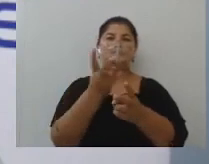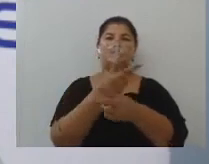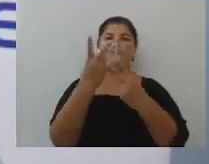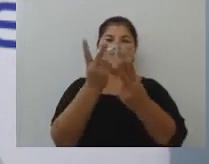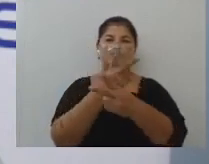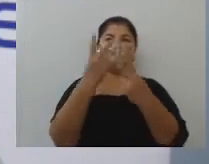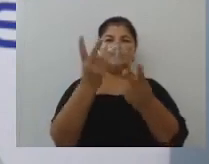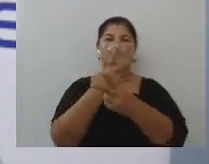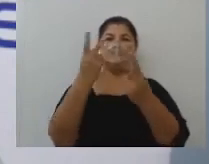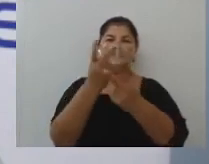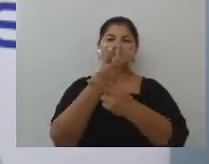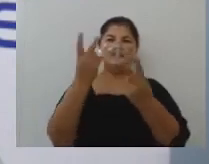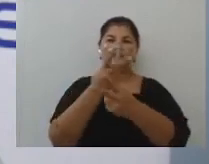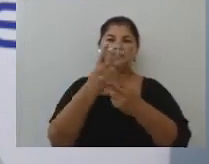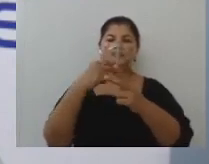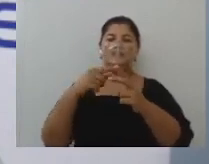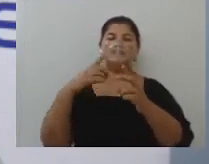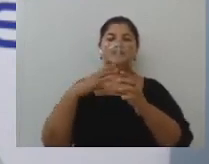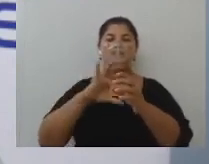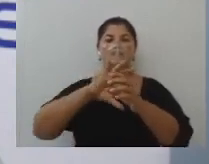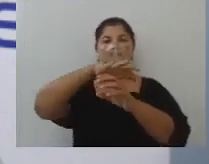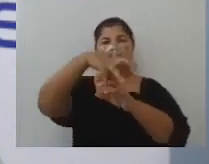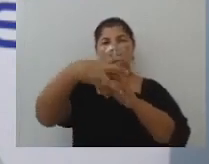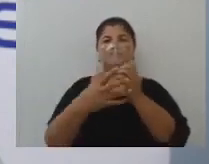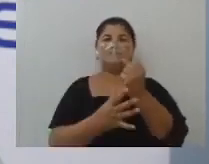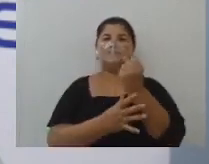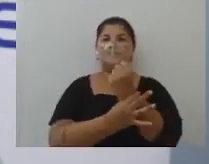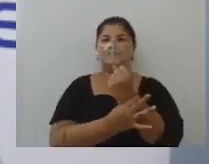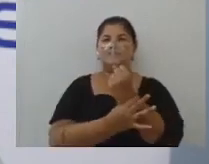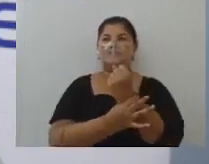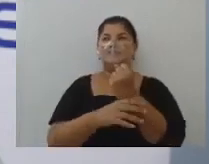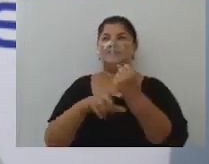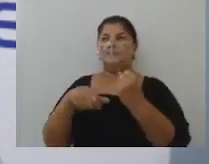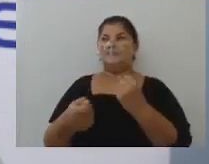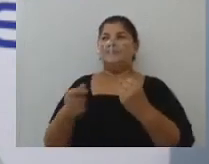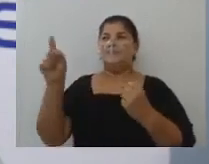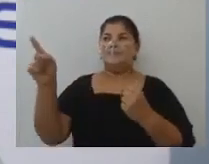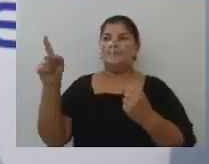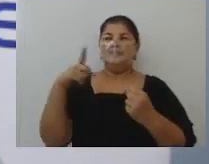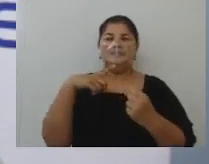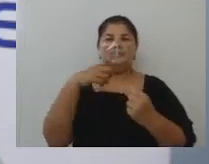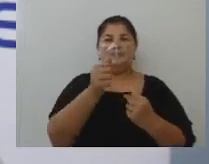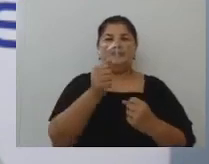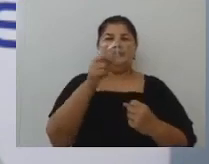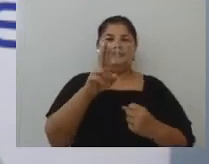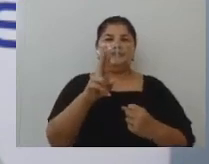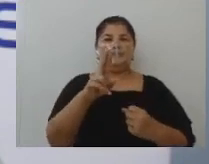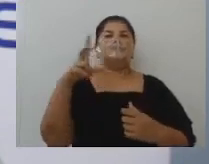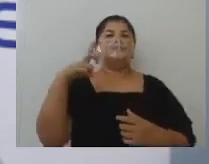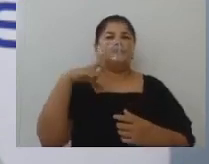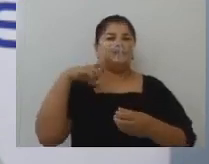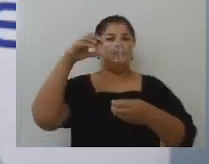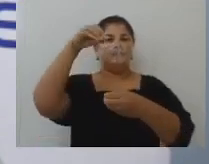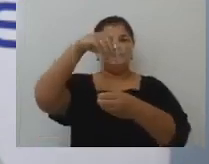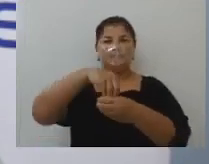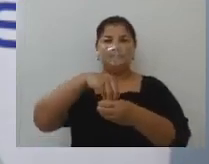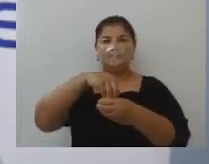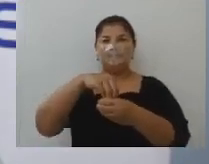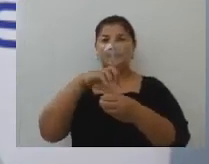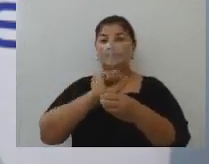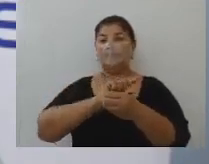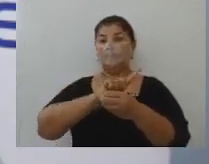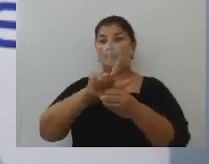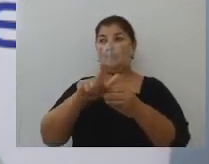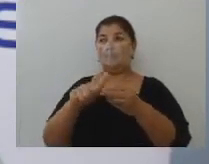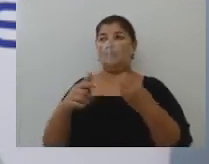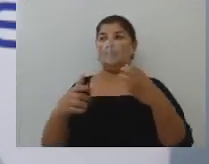aqui, no interior dele. Tá certo? O meu é Fubeca. O meu tem ar dentro. Era para ser vácuo. E se fosse vácuo, ele está